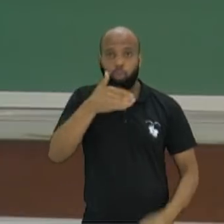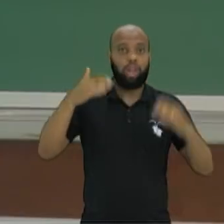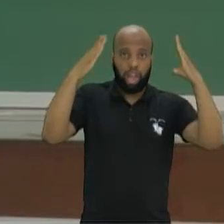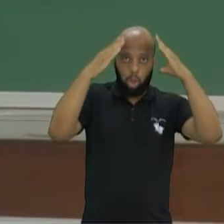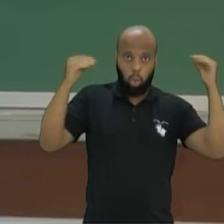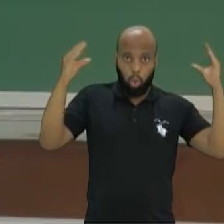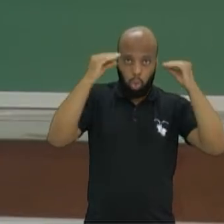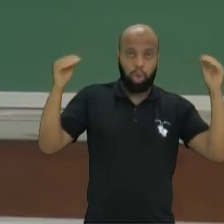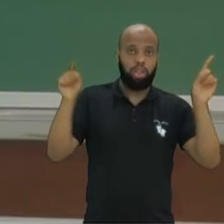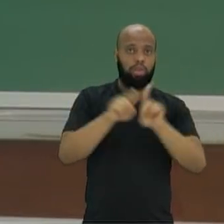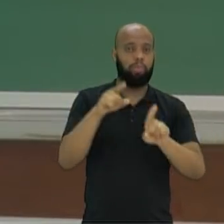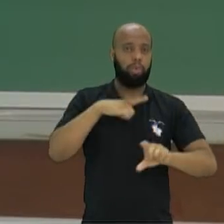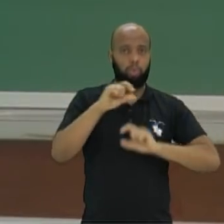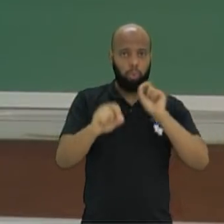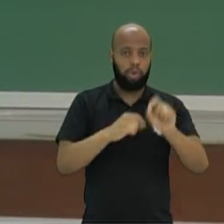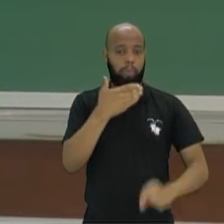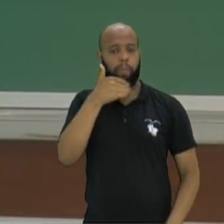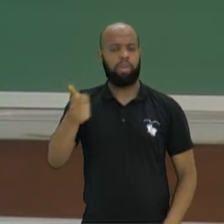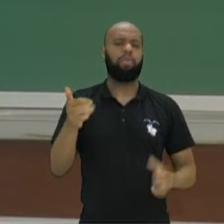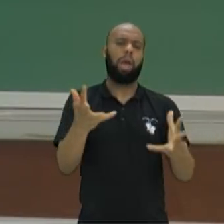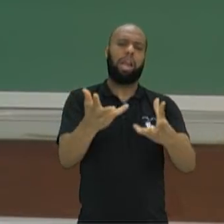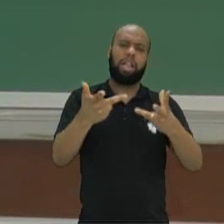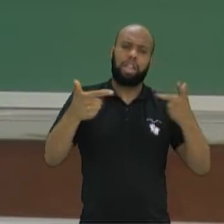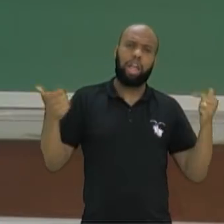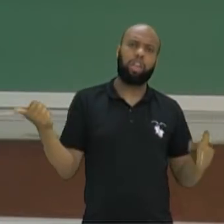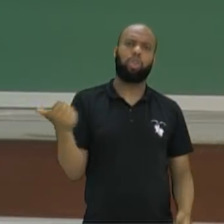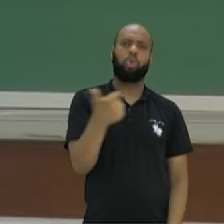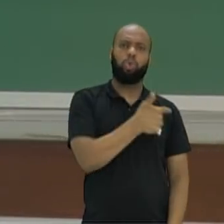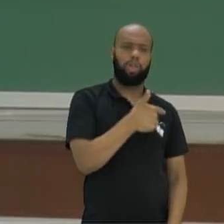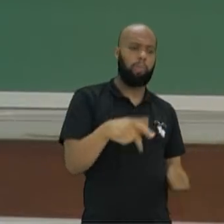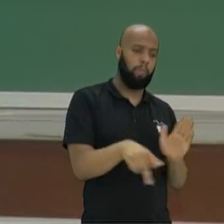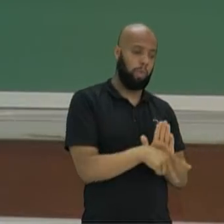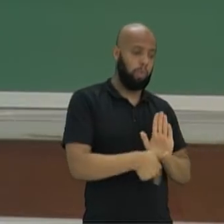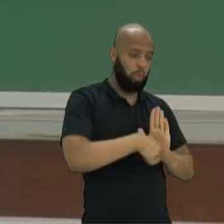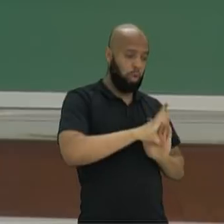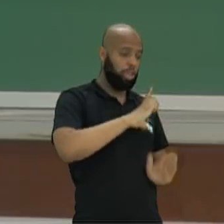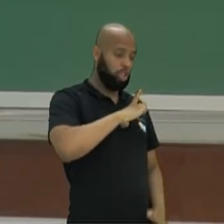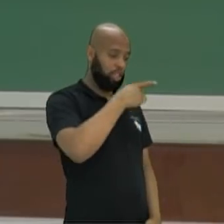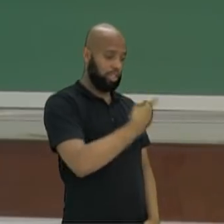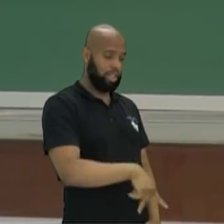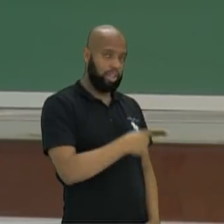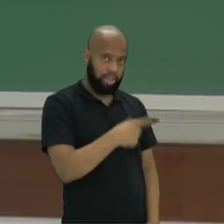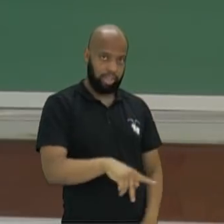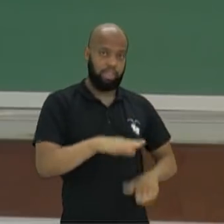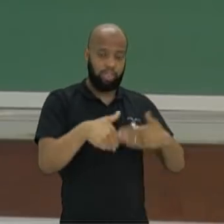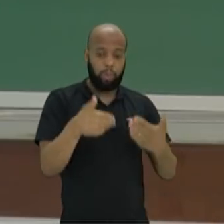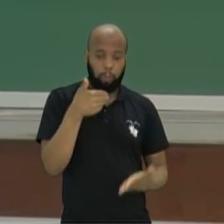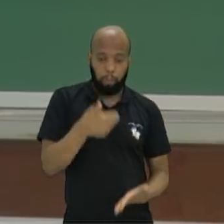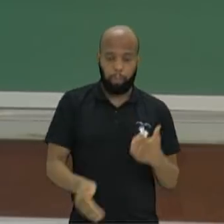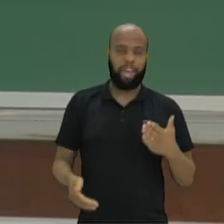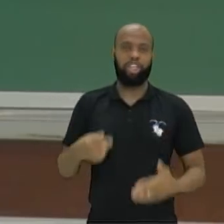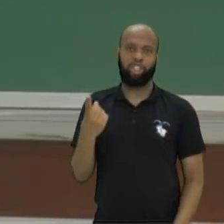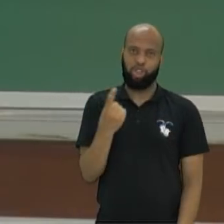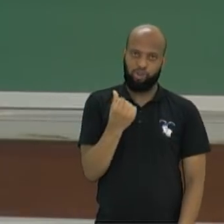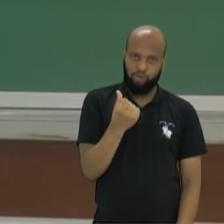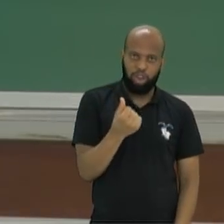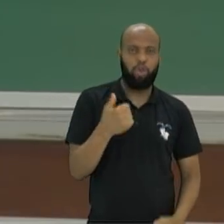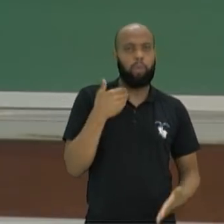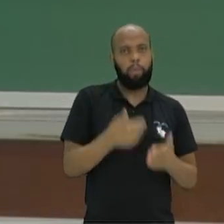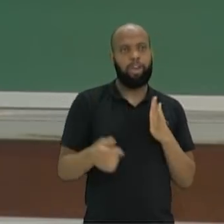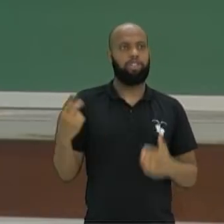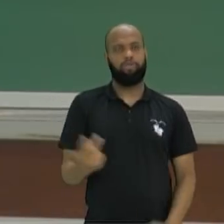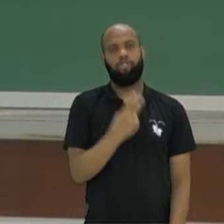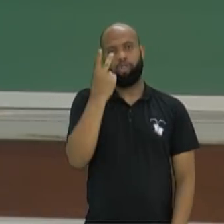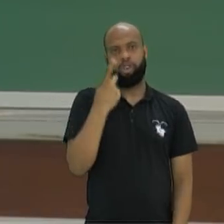holandês acaba tendo quase uma melhor qualidade que o produto brasileiro, né? Desvalorizando ou diminuindo o preço do produto